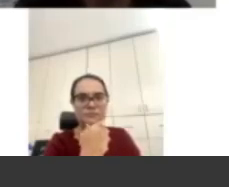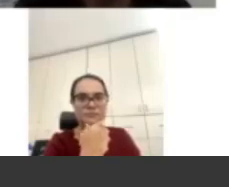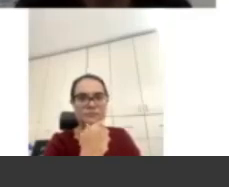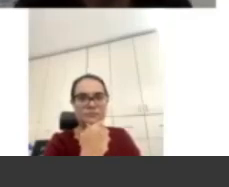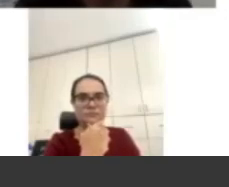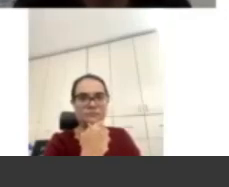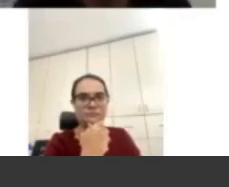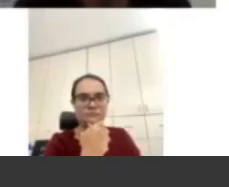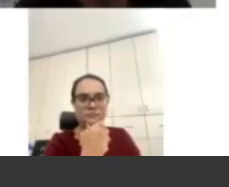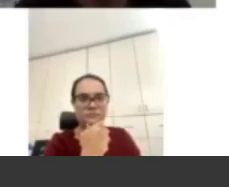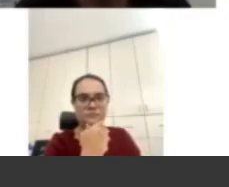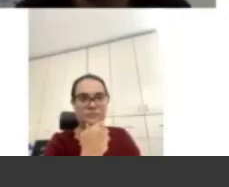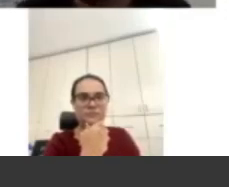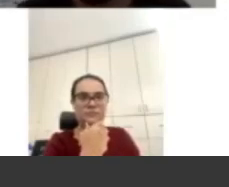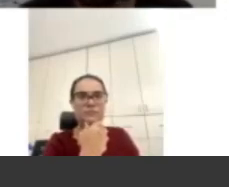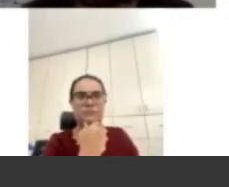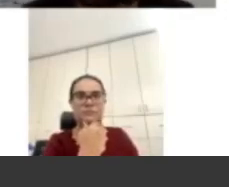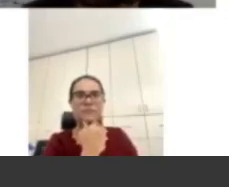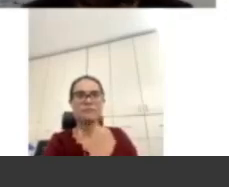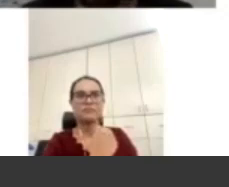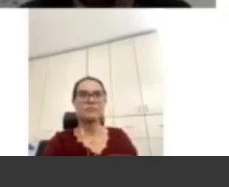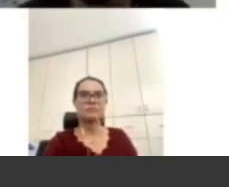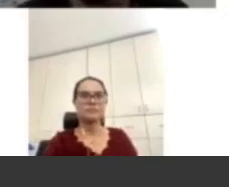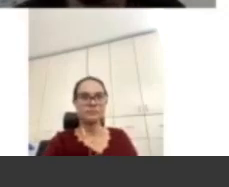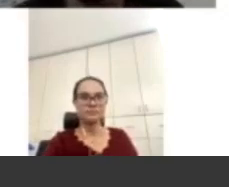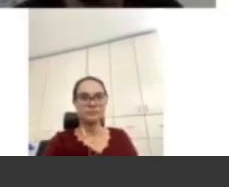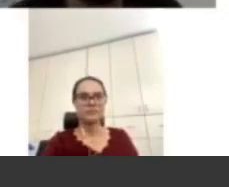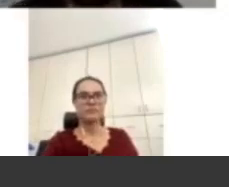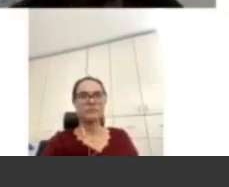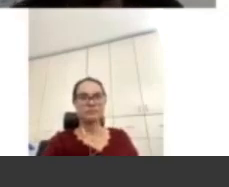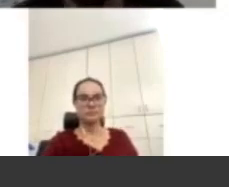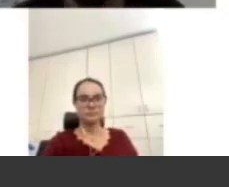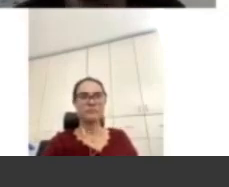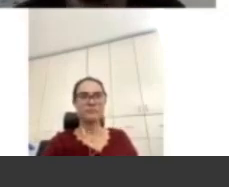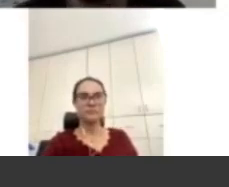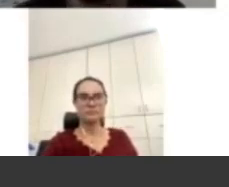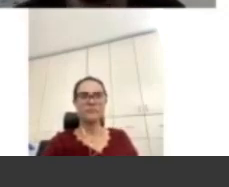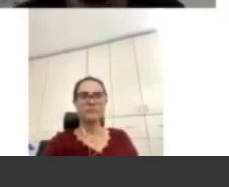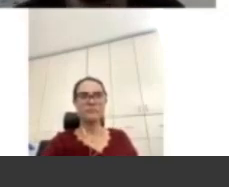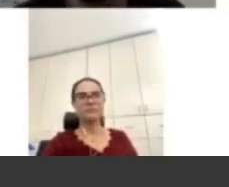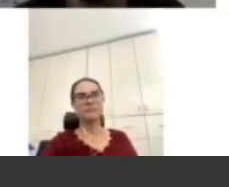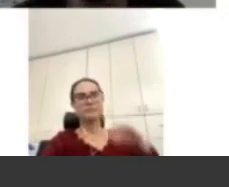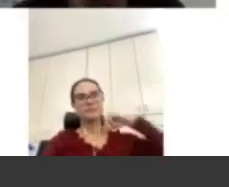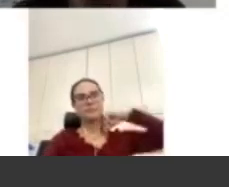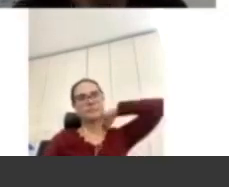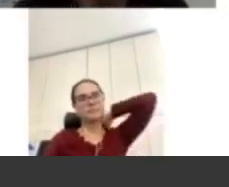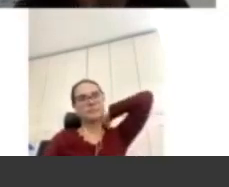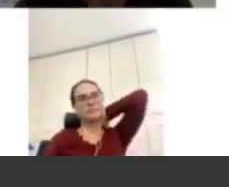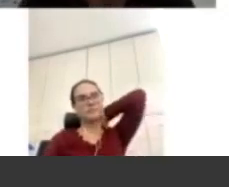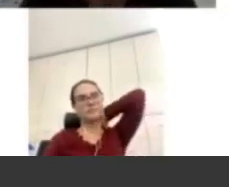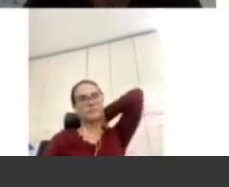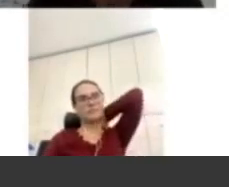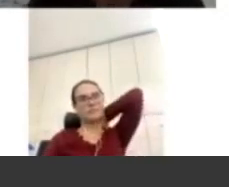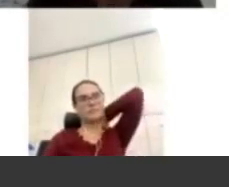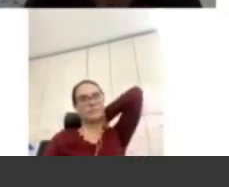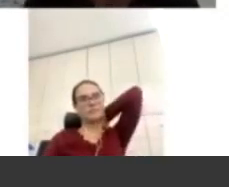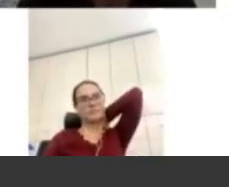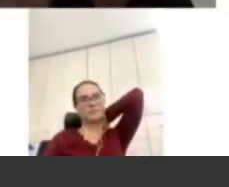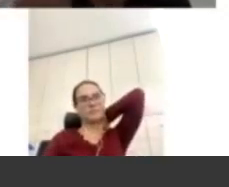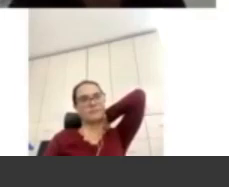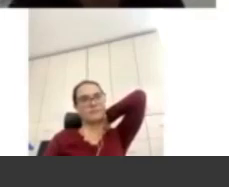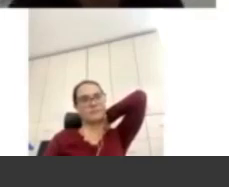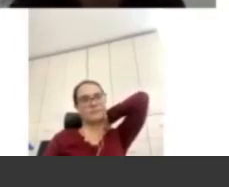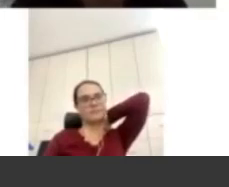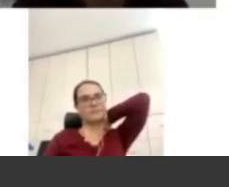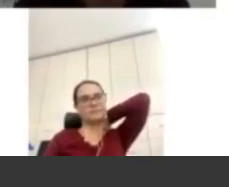e nesse caso a gente tem um QR Code ali que te direciona para um atlas de lesões sugestivas de monkeypox. Então, nesse atlas, você